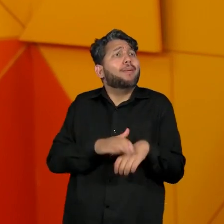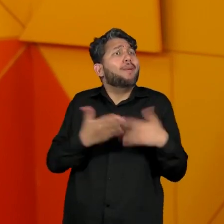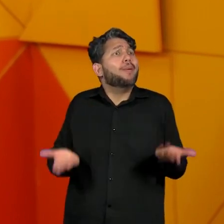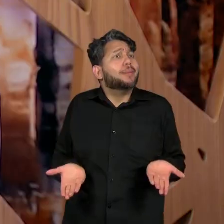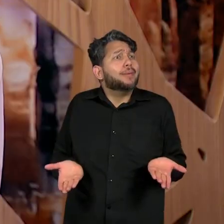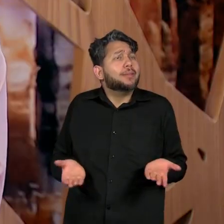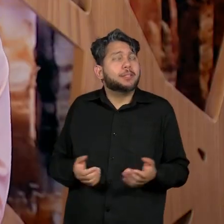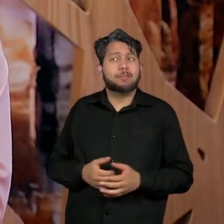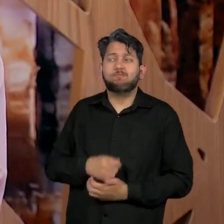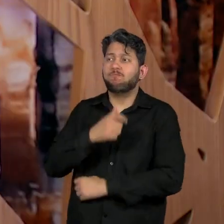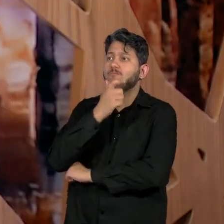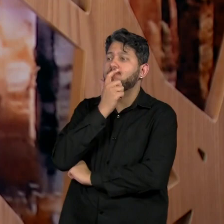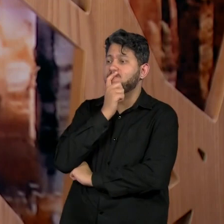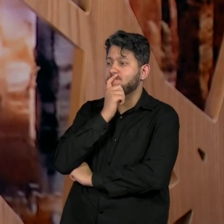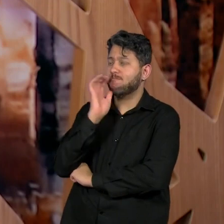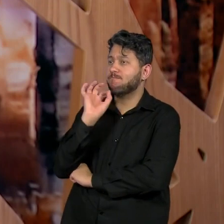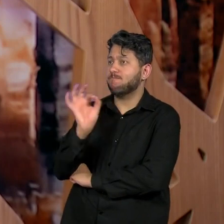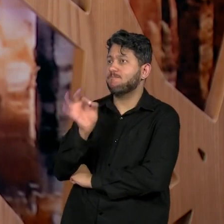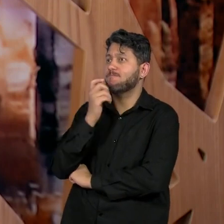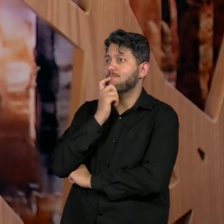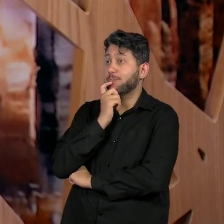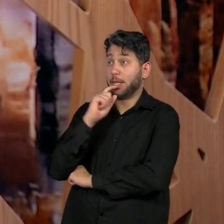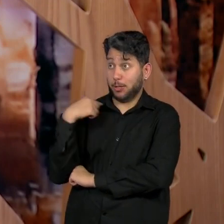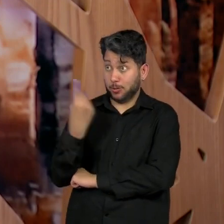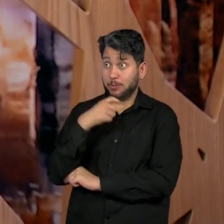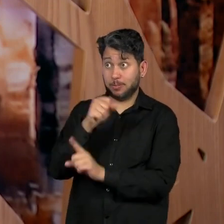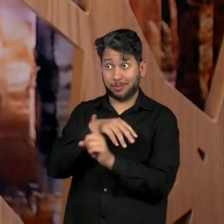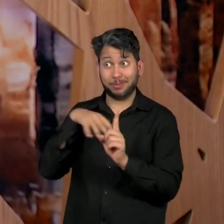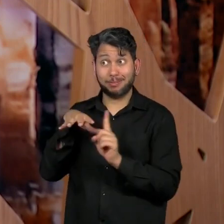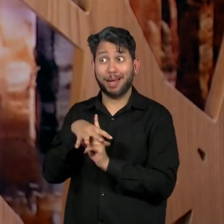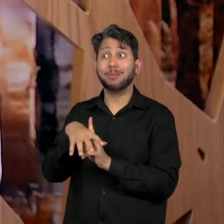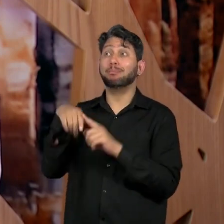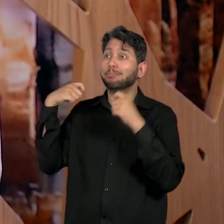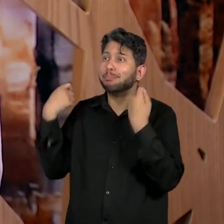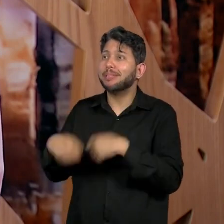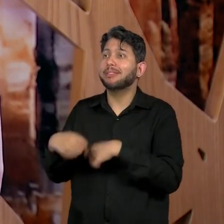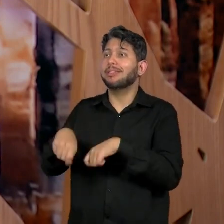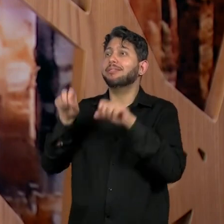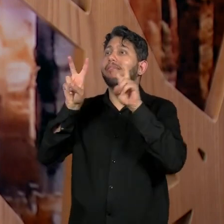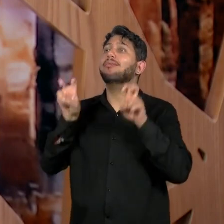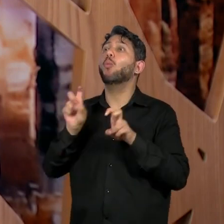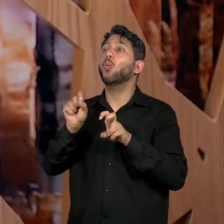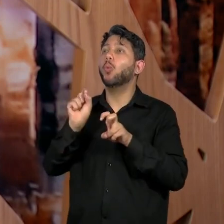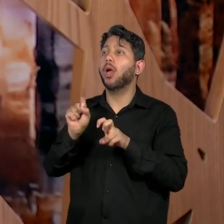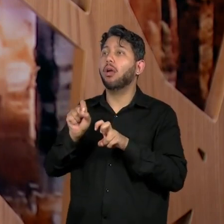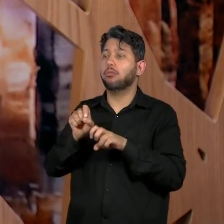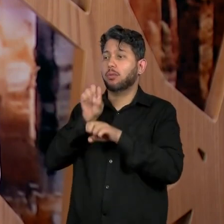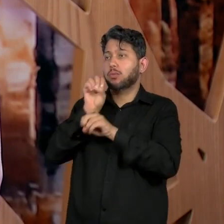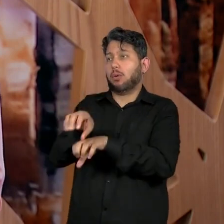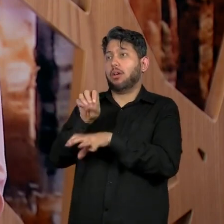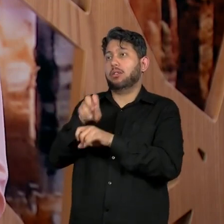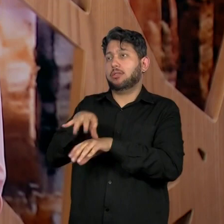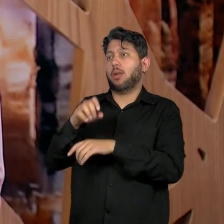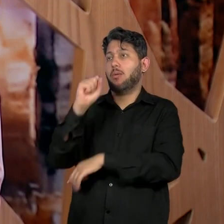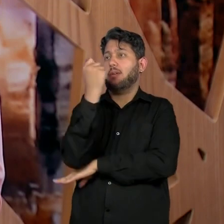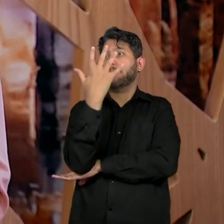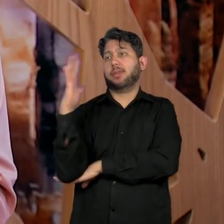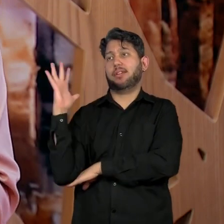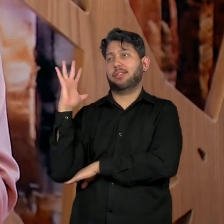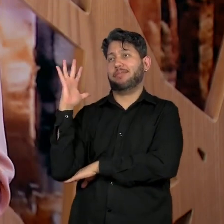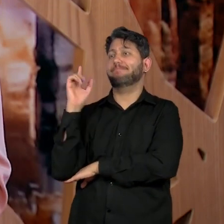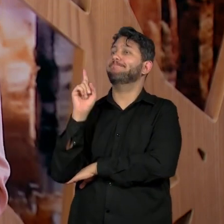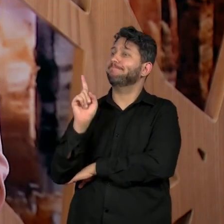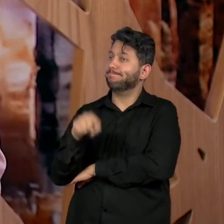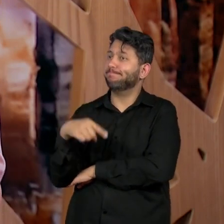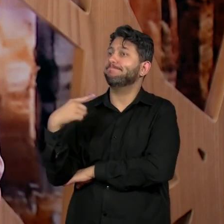sociedade? Olha, primeiramente, a gente precisa de educação ambiental, né? Então, assim, se a gente pensar, a maioria